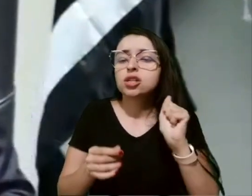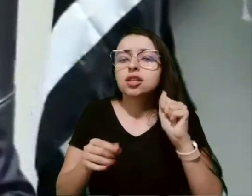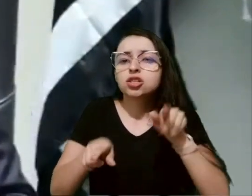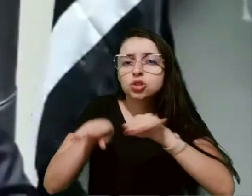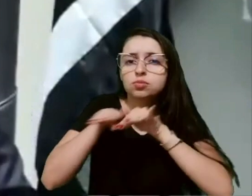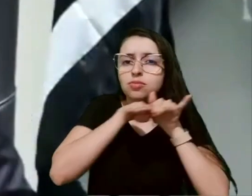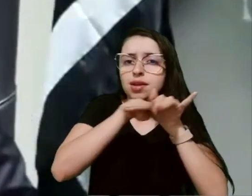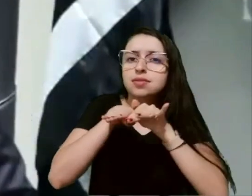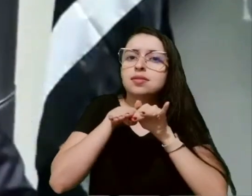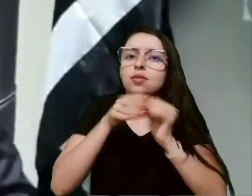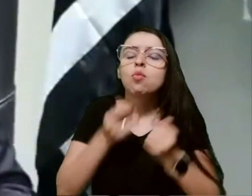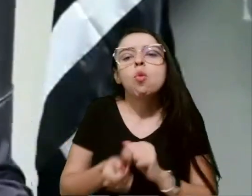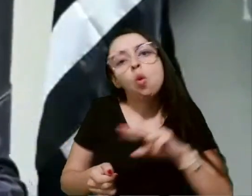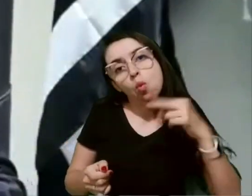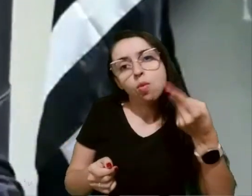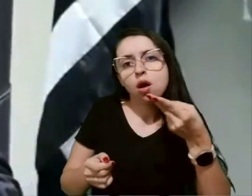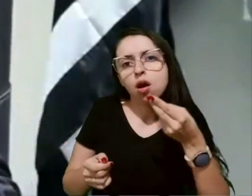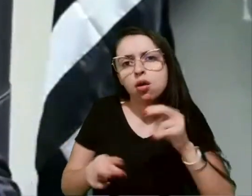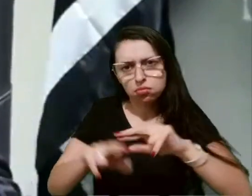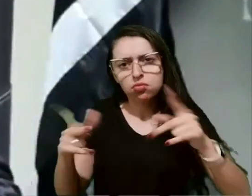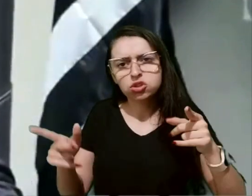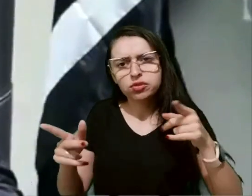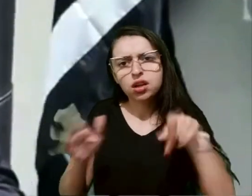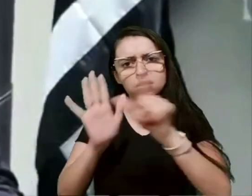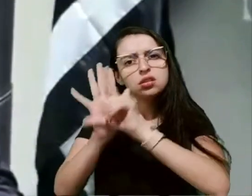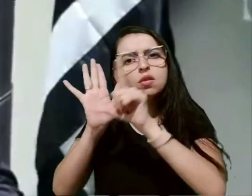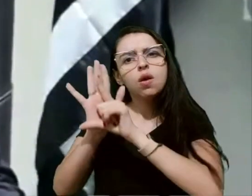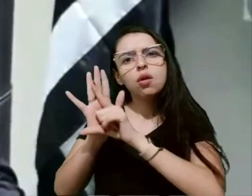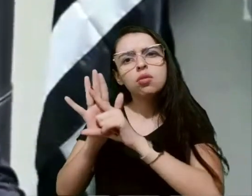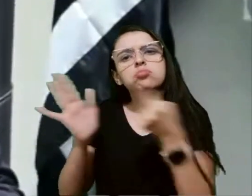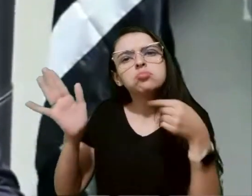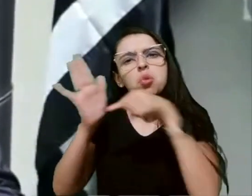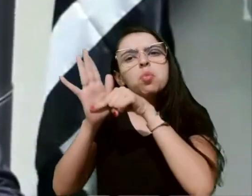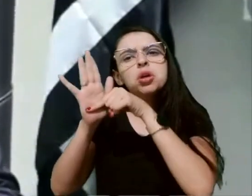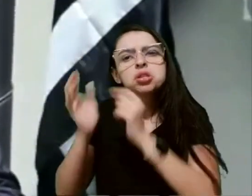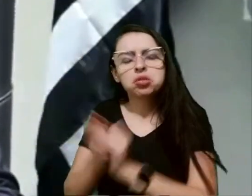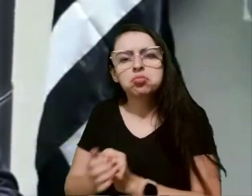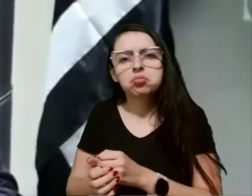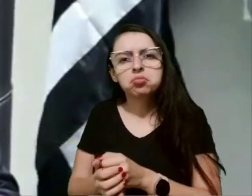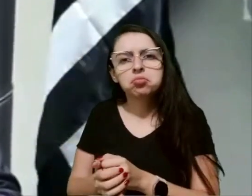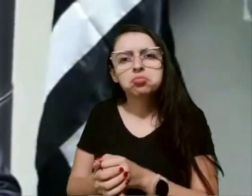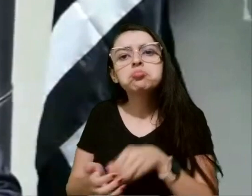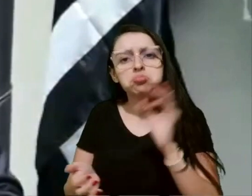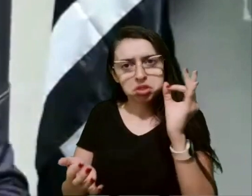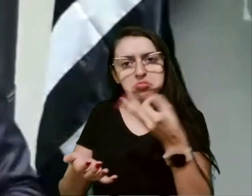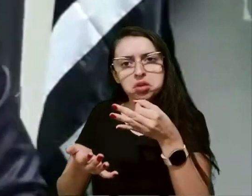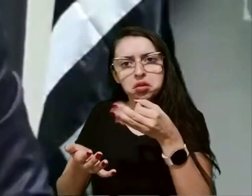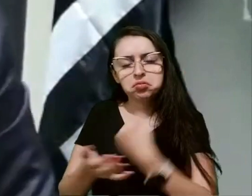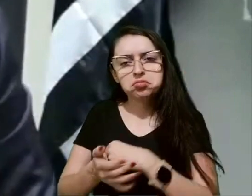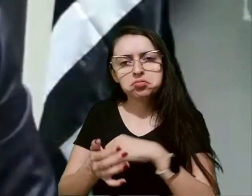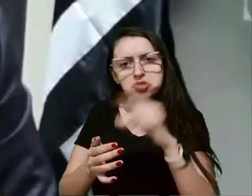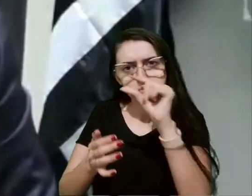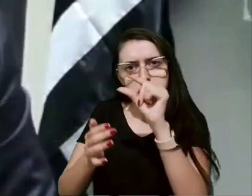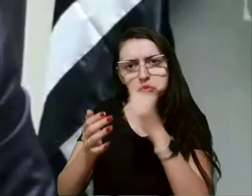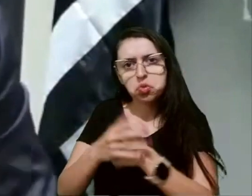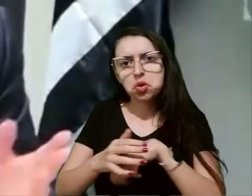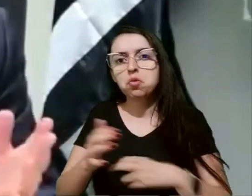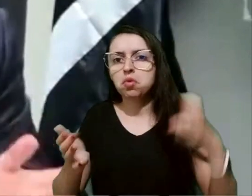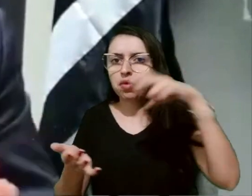né? Ou: "Ah, mudou a lei, qual era o objetivo? Deu certo? Diminuiu a